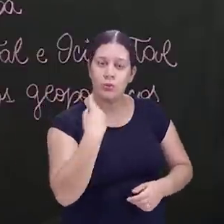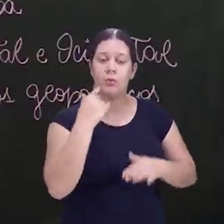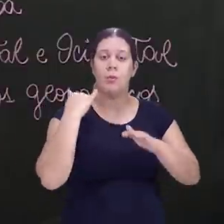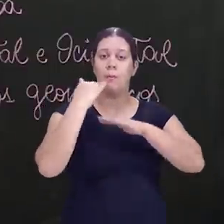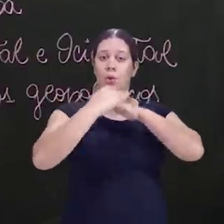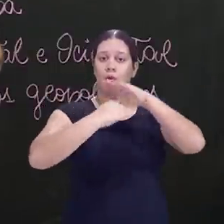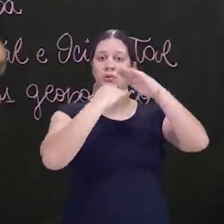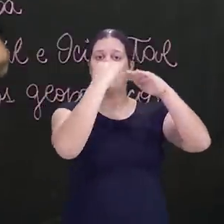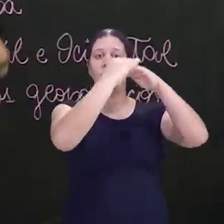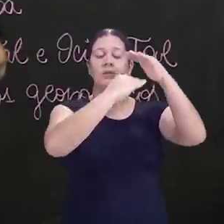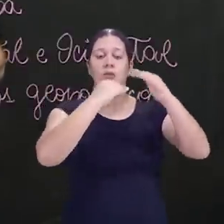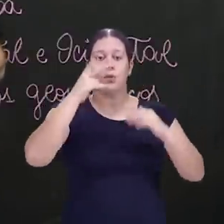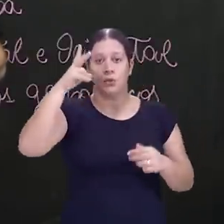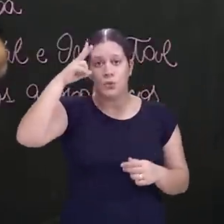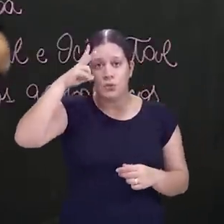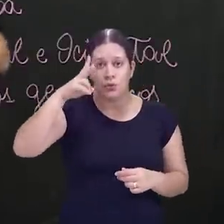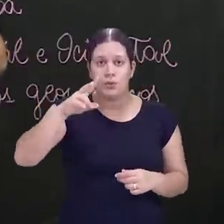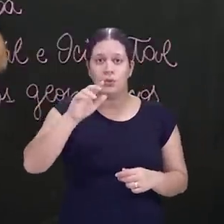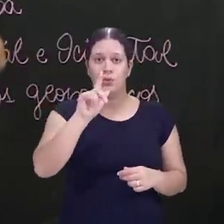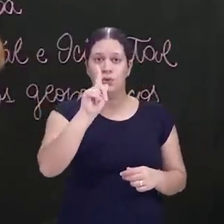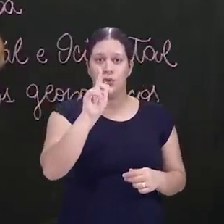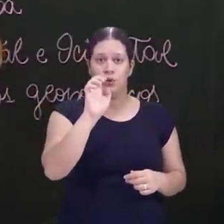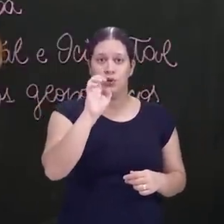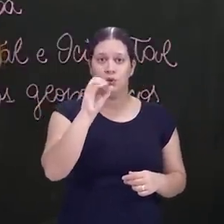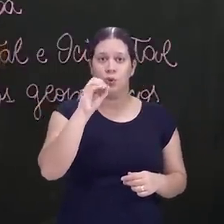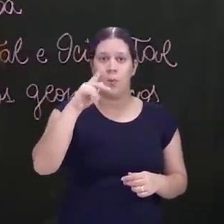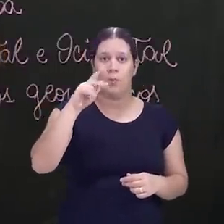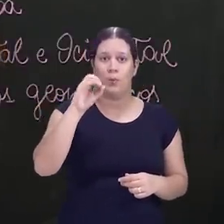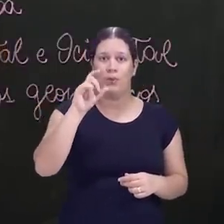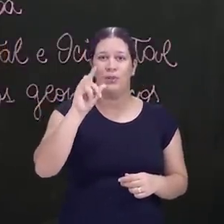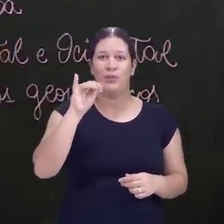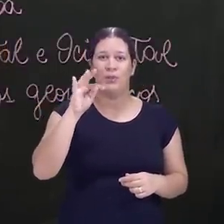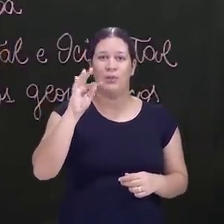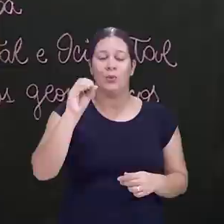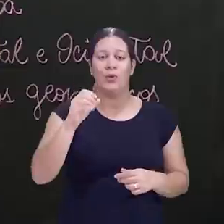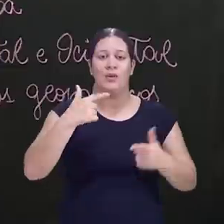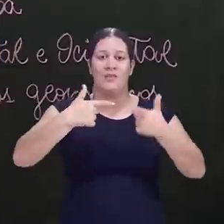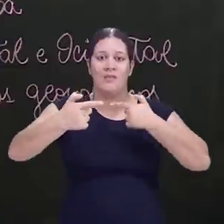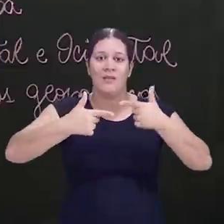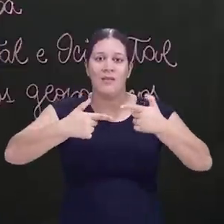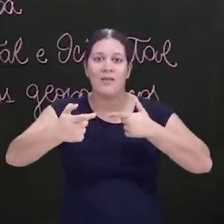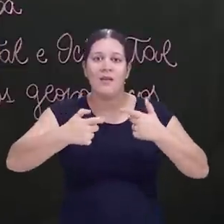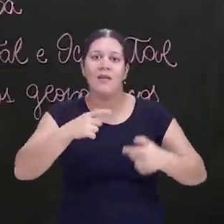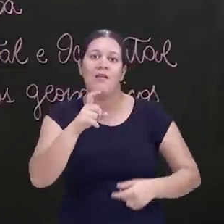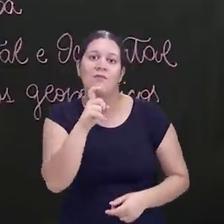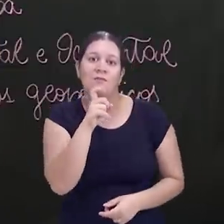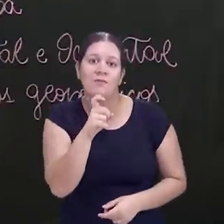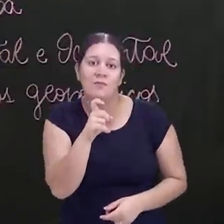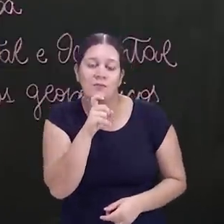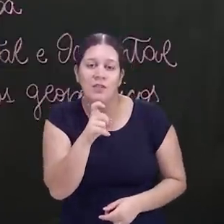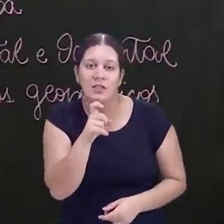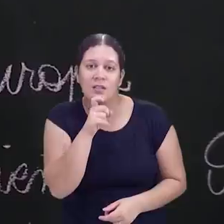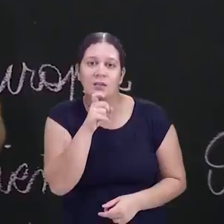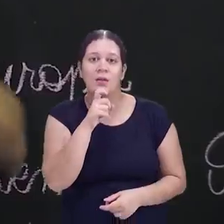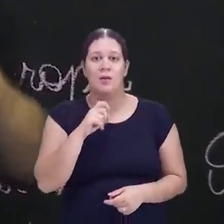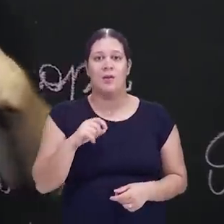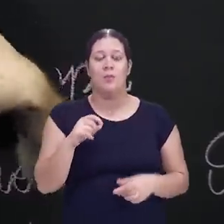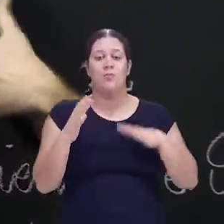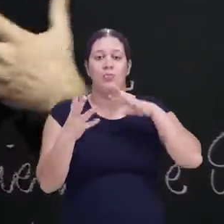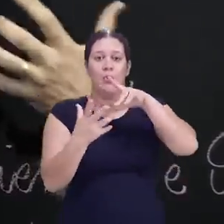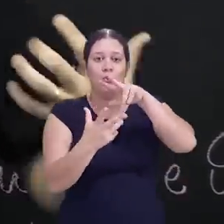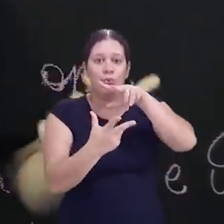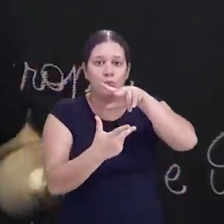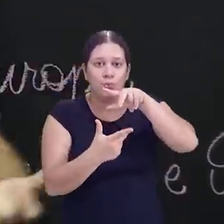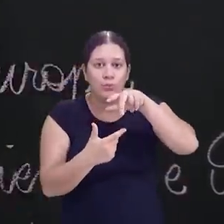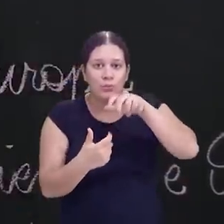uma conjuntura histórica e geopolítica chamada de Guerra Fria, ou também chamada de Mundo Bipolar, em que o mundo